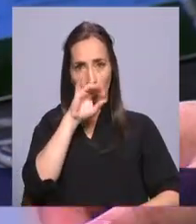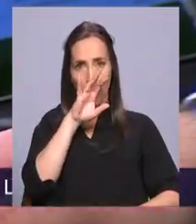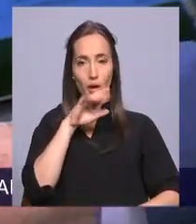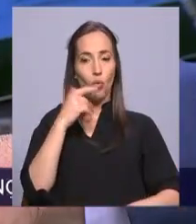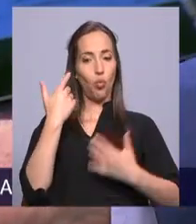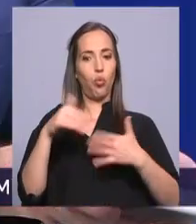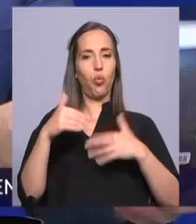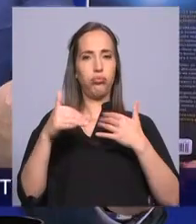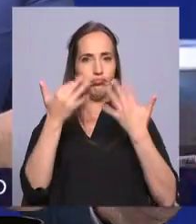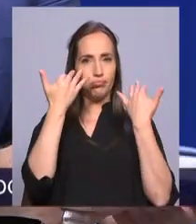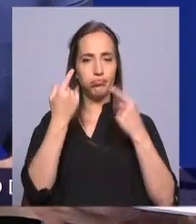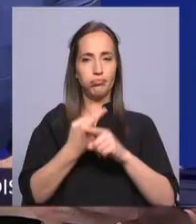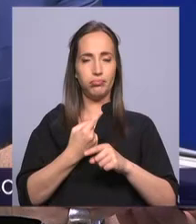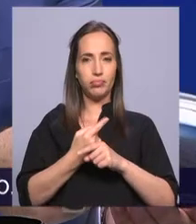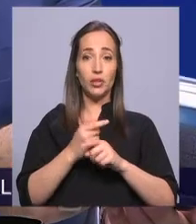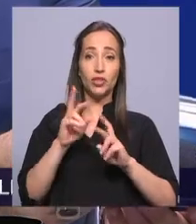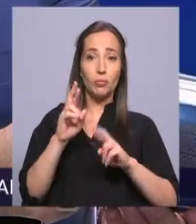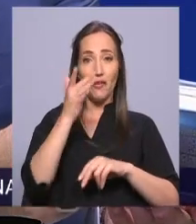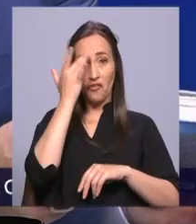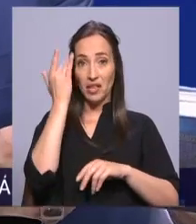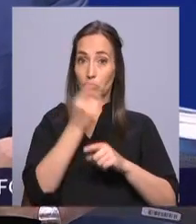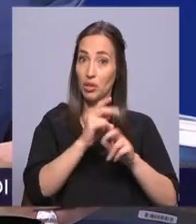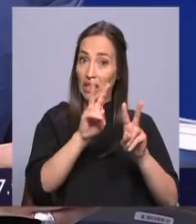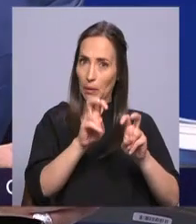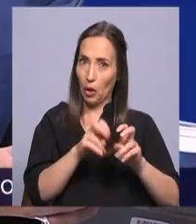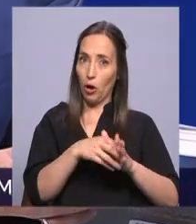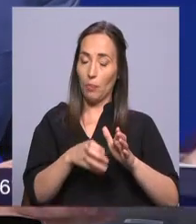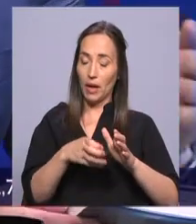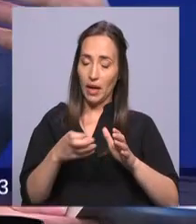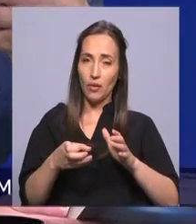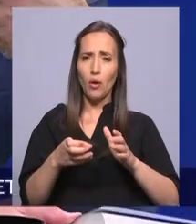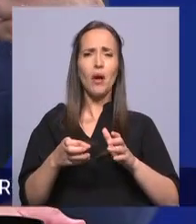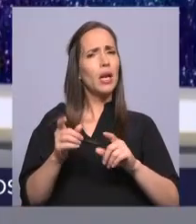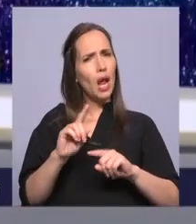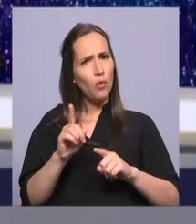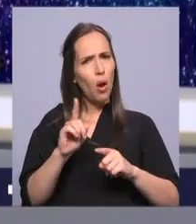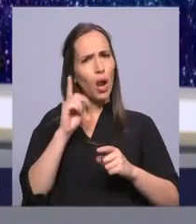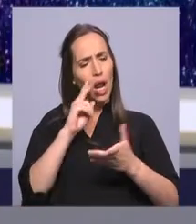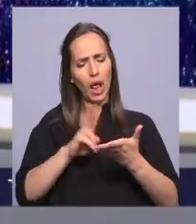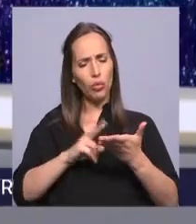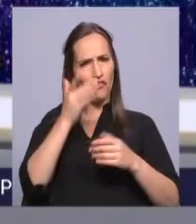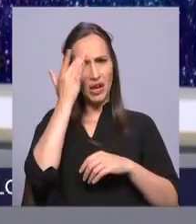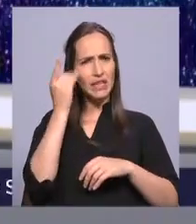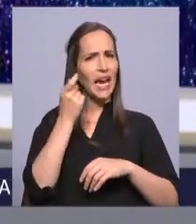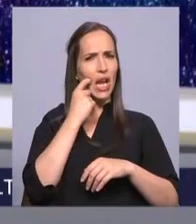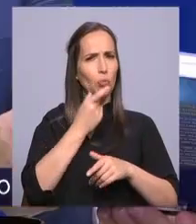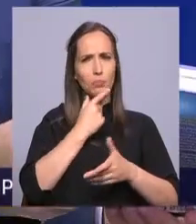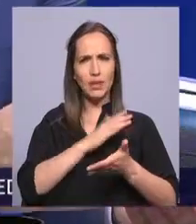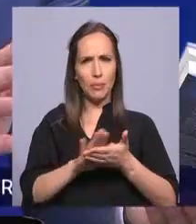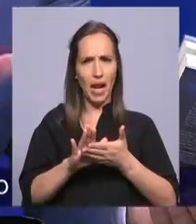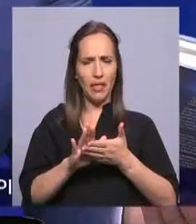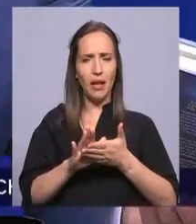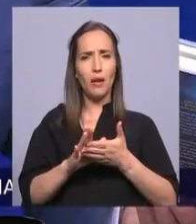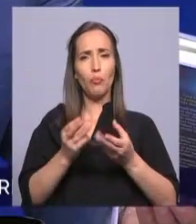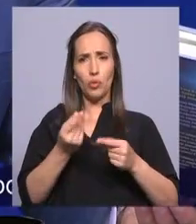Sim, que nos conta. Esperemos que a leitura seja fácil, porque o tema é Não, mas é complicado. de leitura muito, muito acessível. É para quem não percebe mesmo nada de quântica. É um livro muito, muito interessante sob esse ponto de